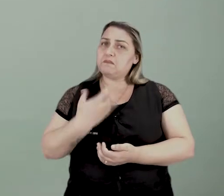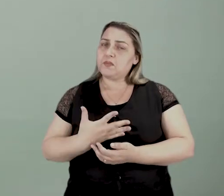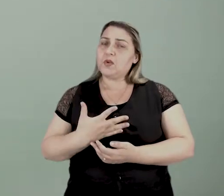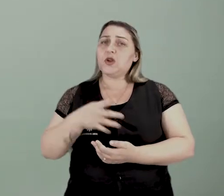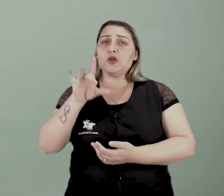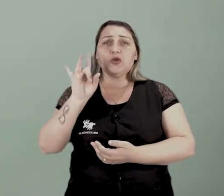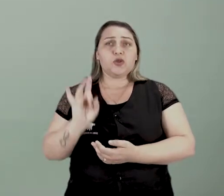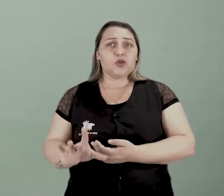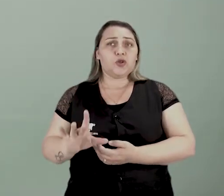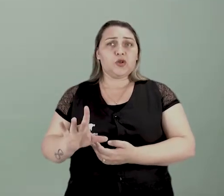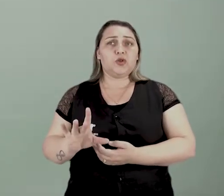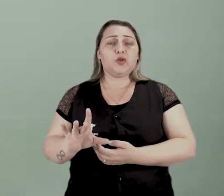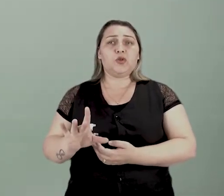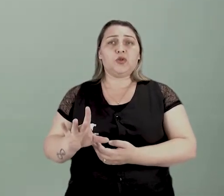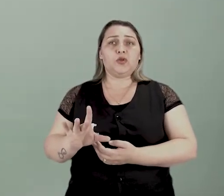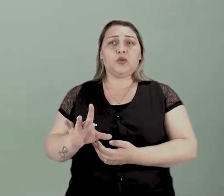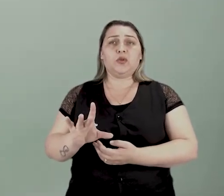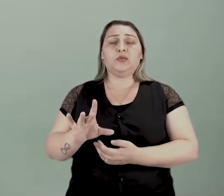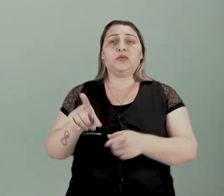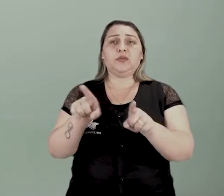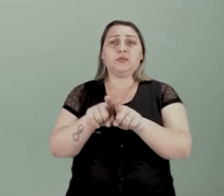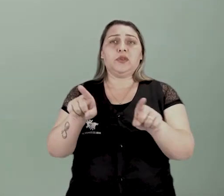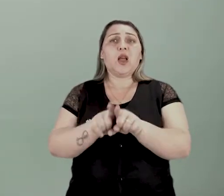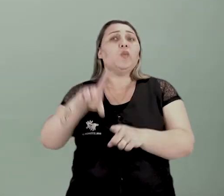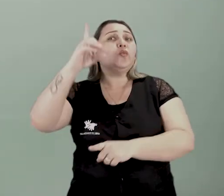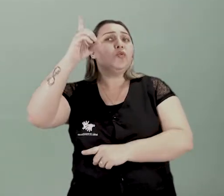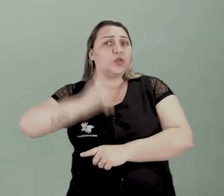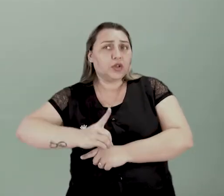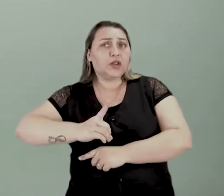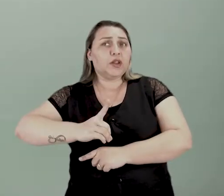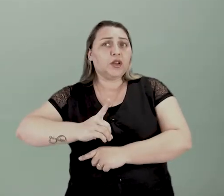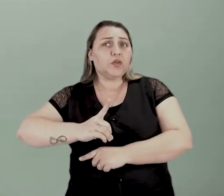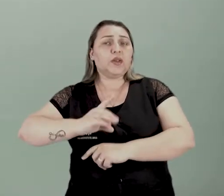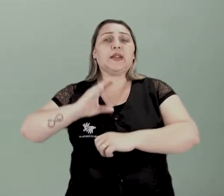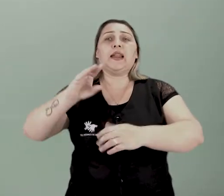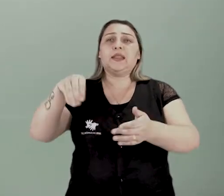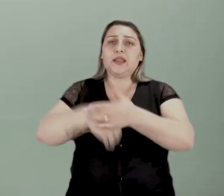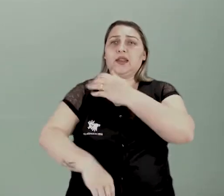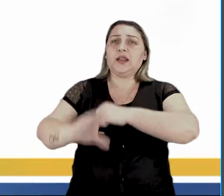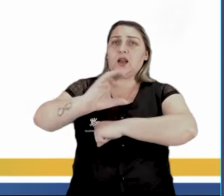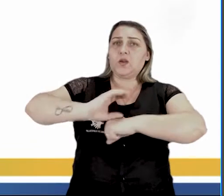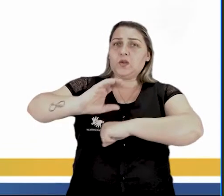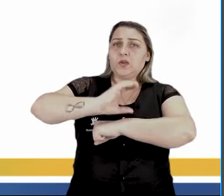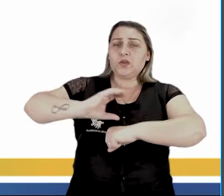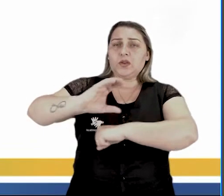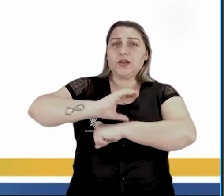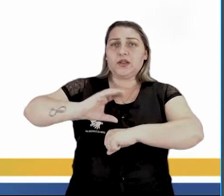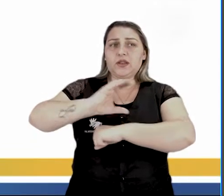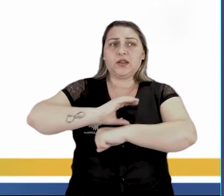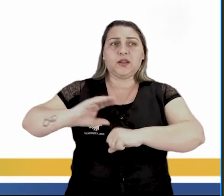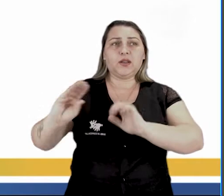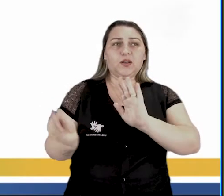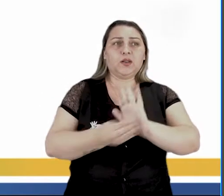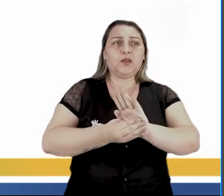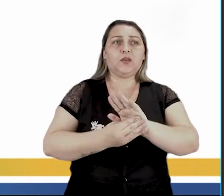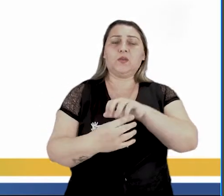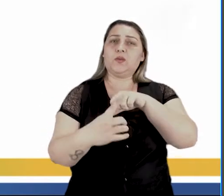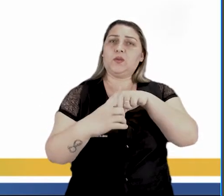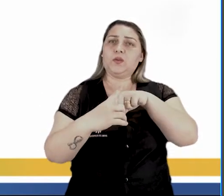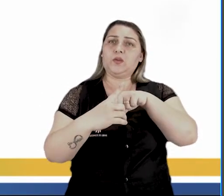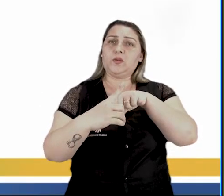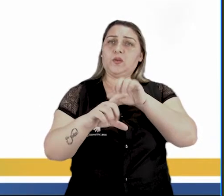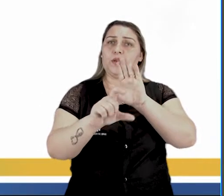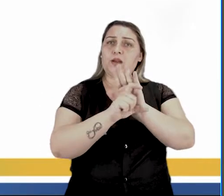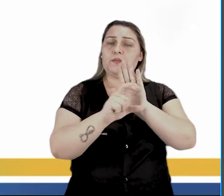é somente um privilégio, tá, pessoal? Ele é um direito que está na Constituição. O lazer está inserido no capítulo